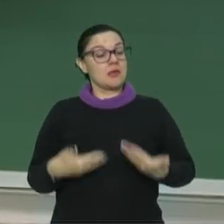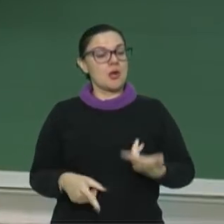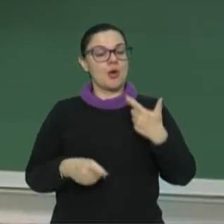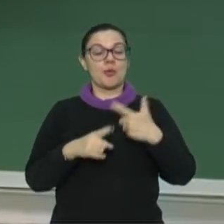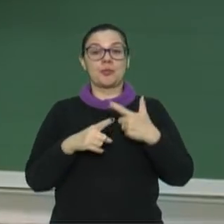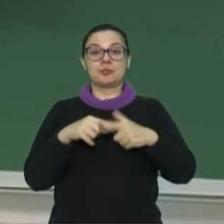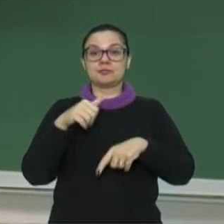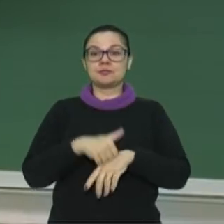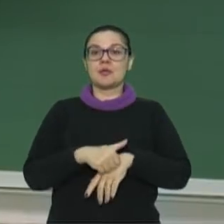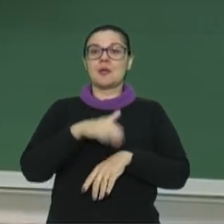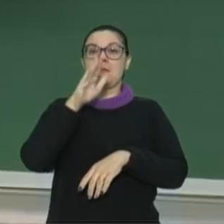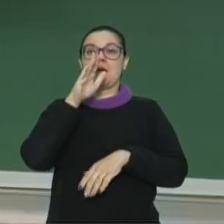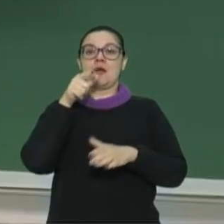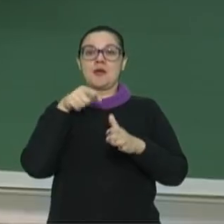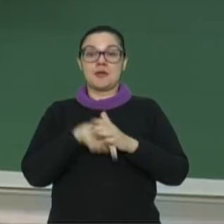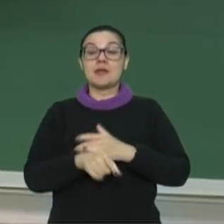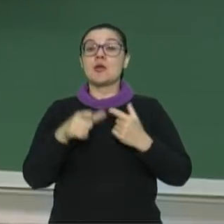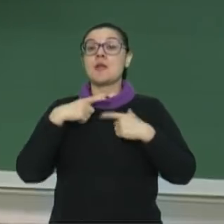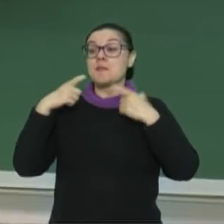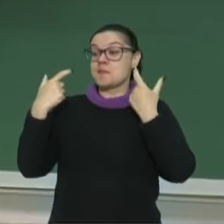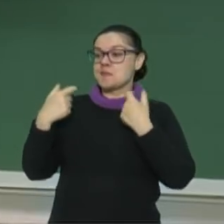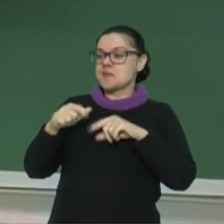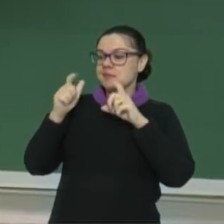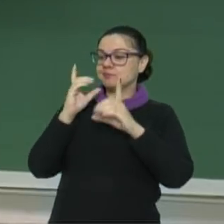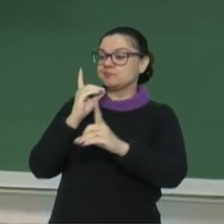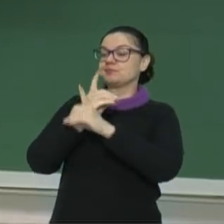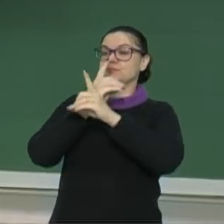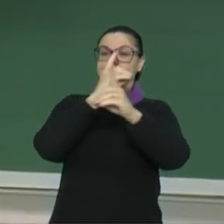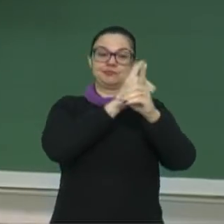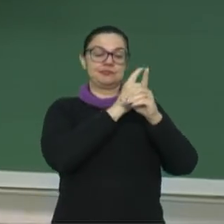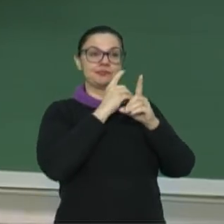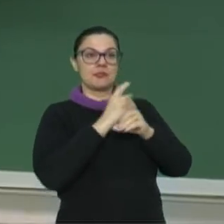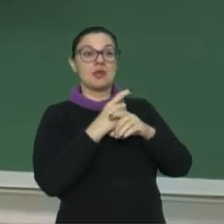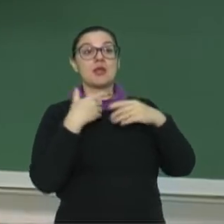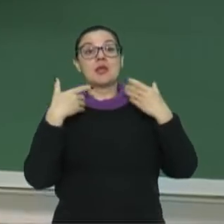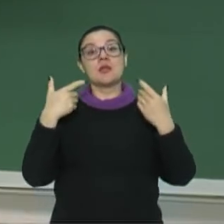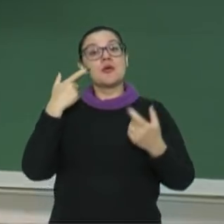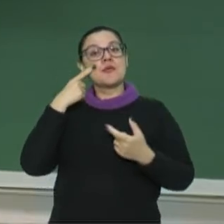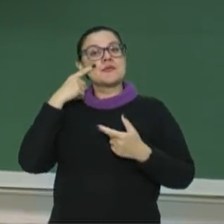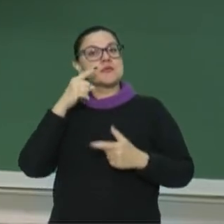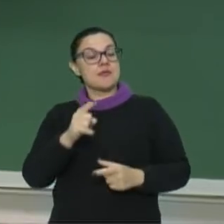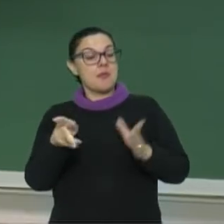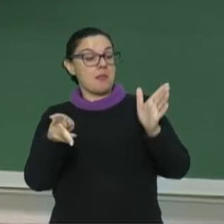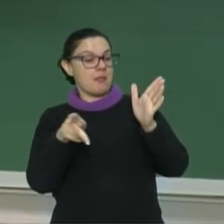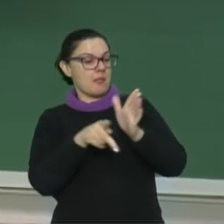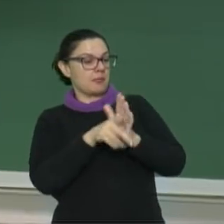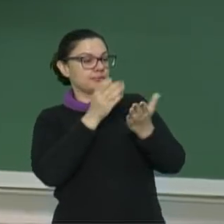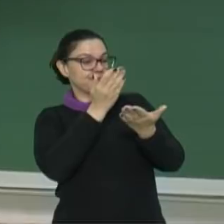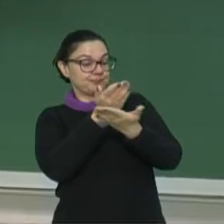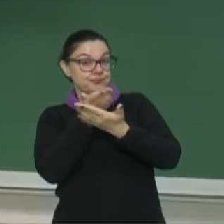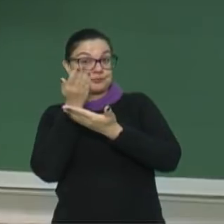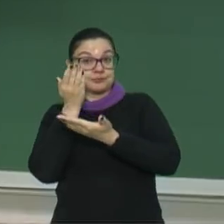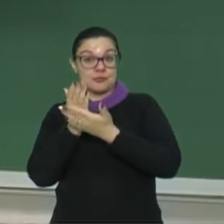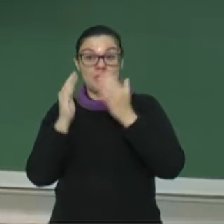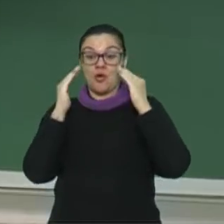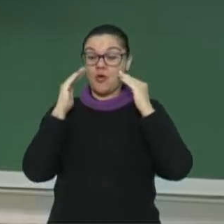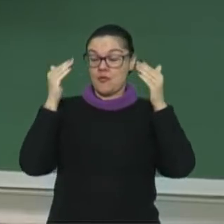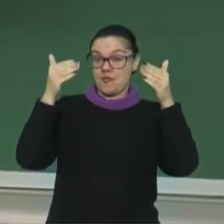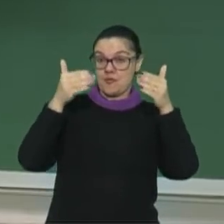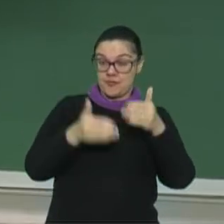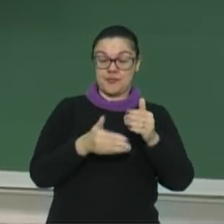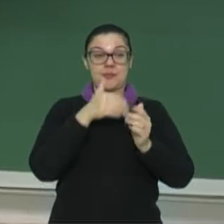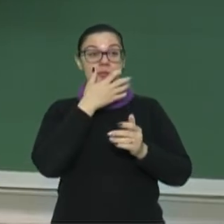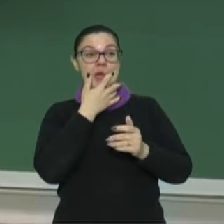mais aprofundado, ele exige fontes. E nós vimos que aqui são fontes especialistas. Nós temos aí como